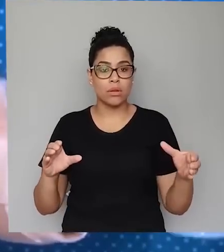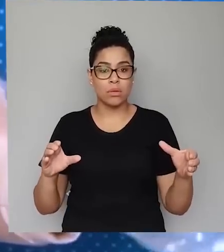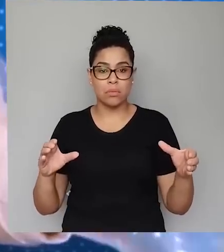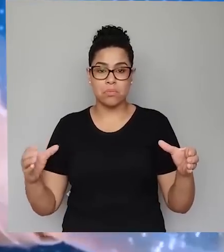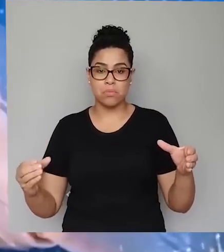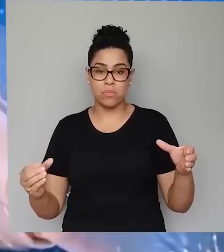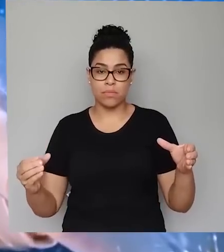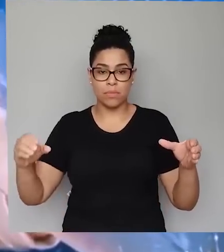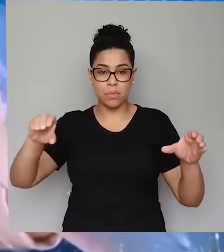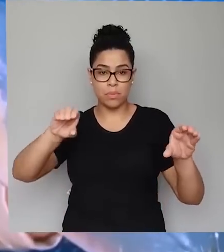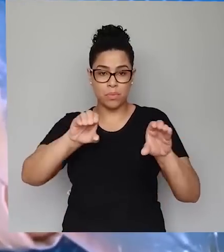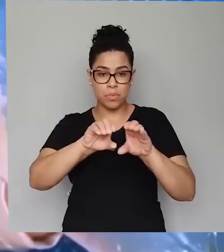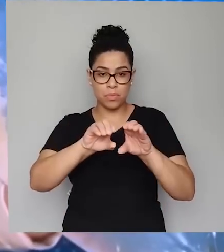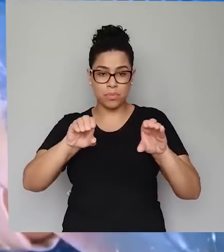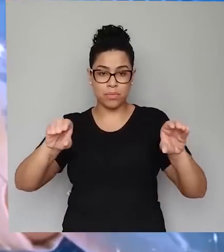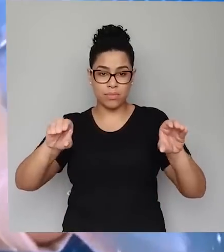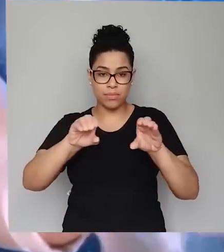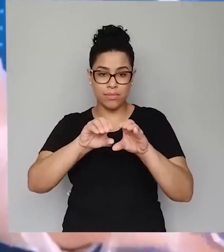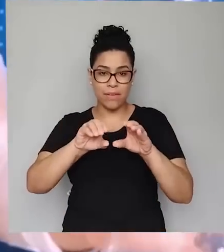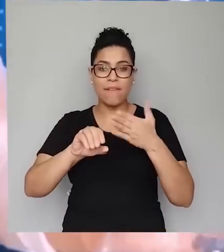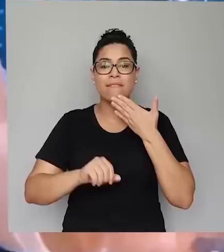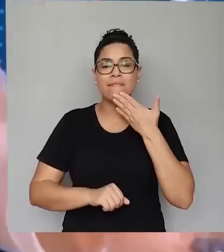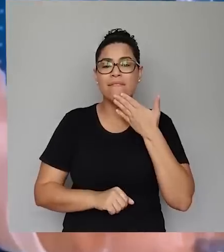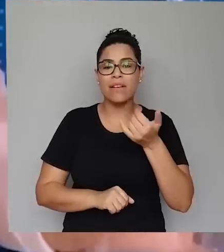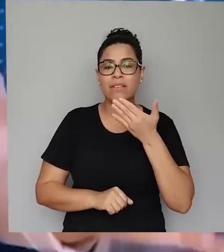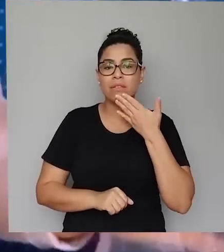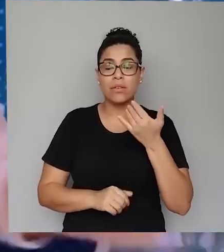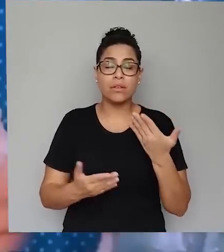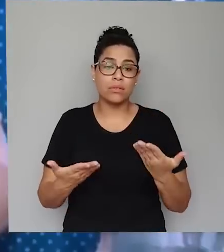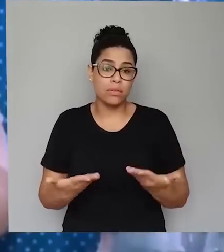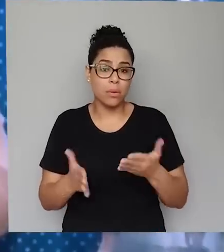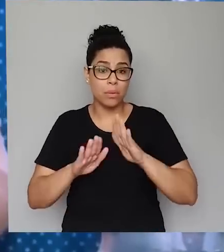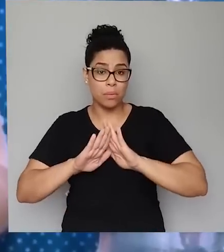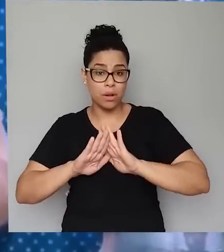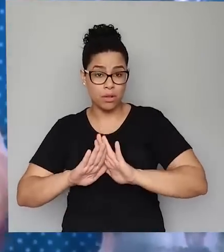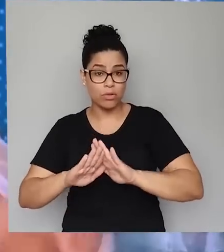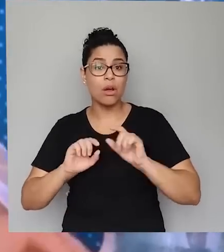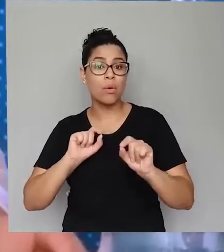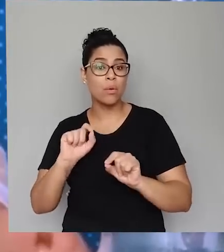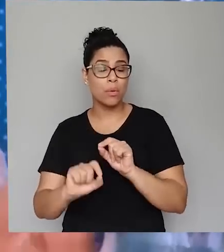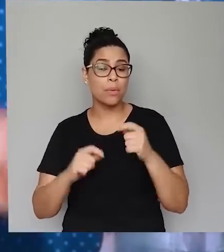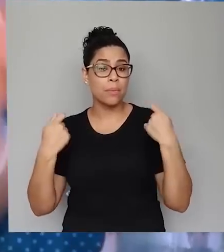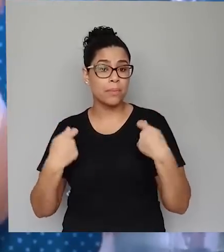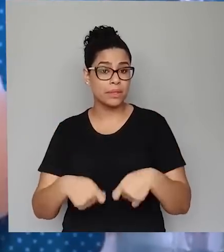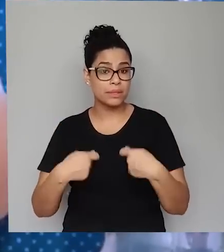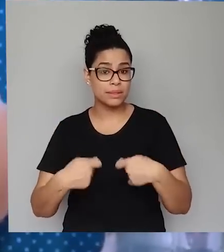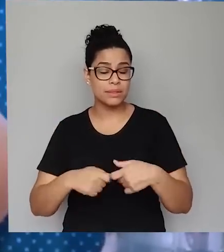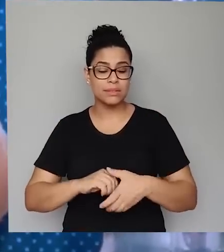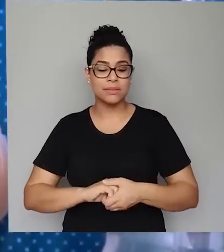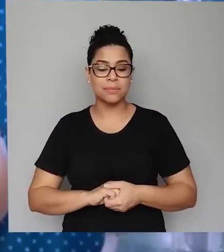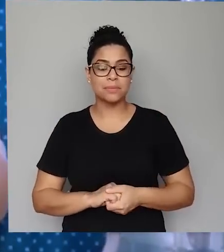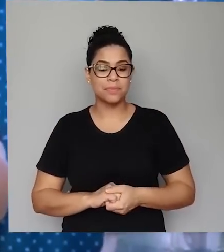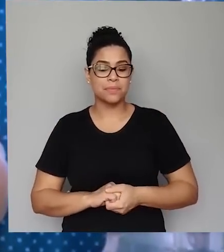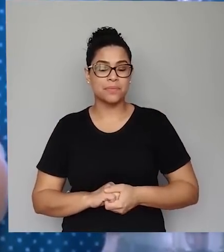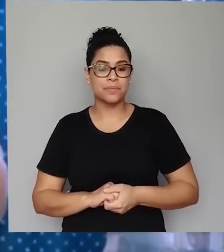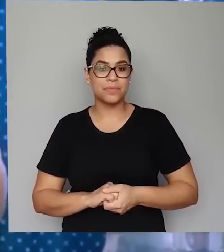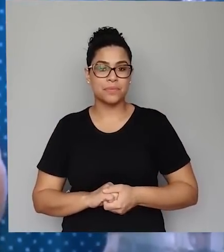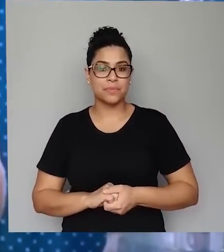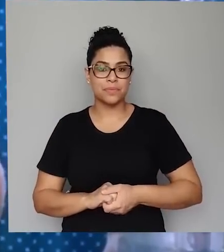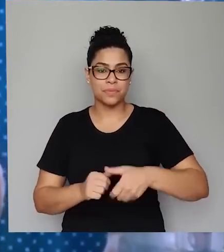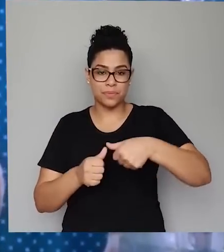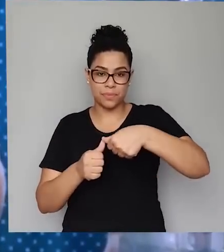com facilidade do bocal da garrafa PET. Para nos ajudar com isso, vamos pegar um pedaço de fita adesiva,